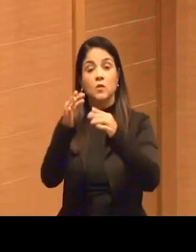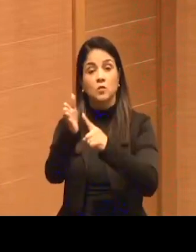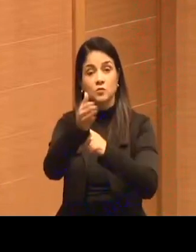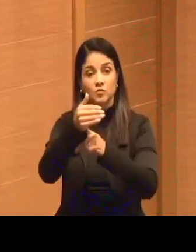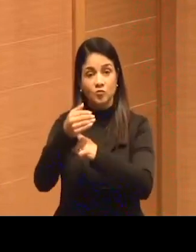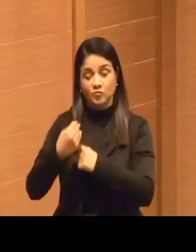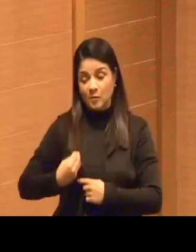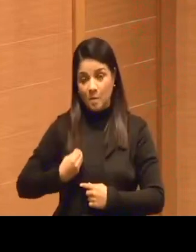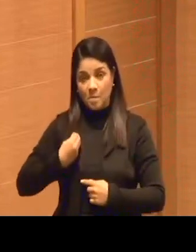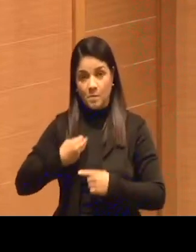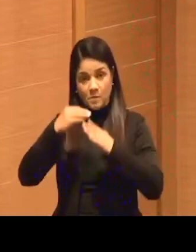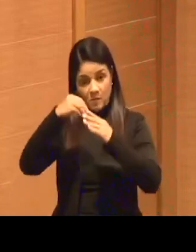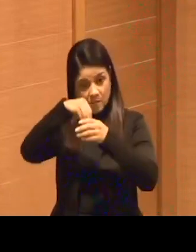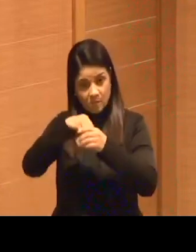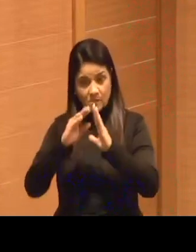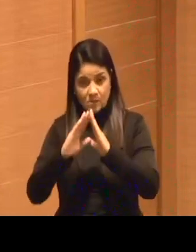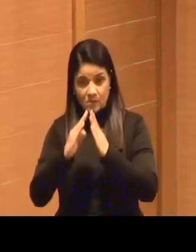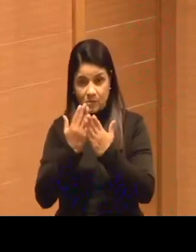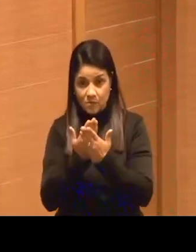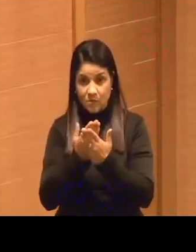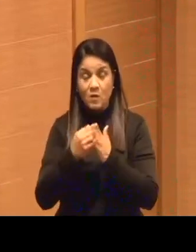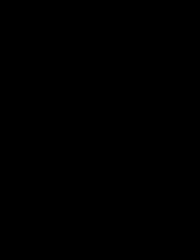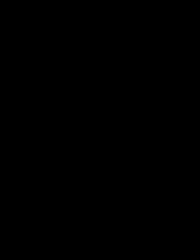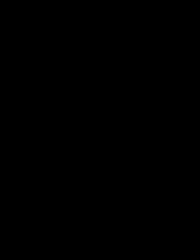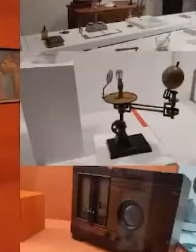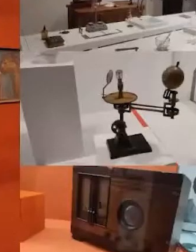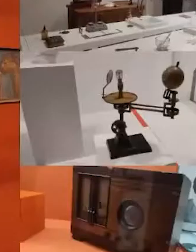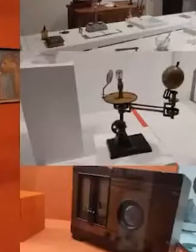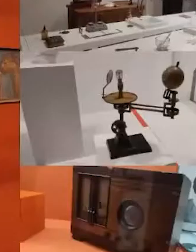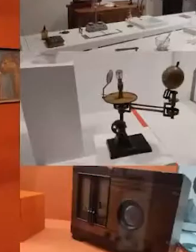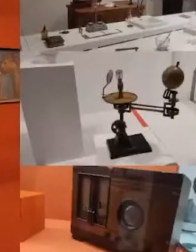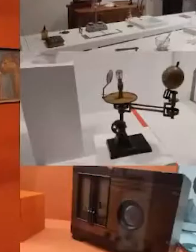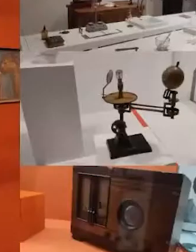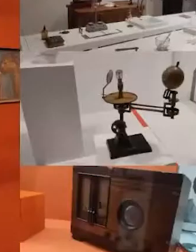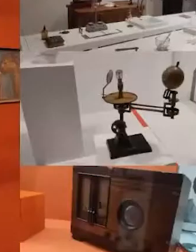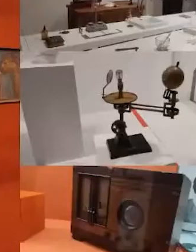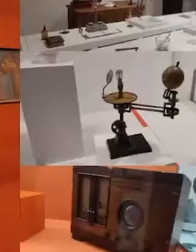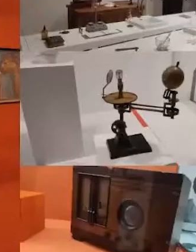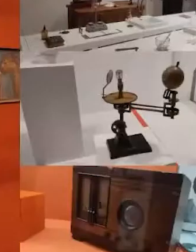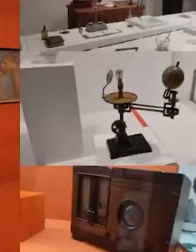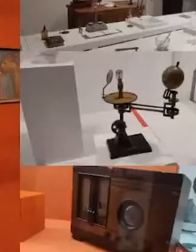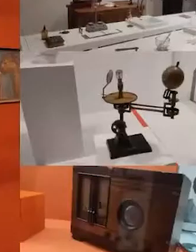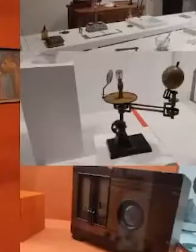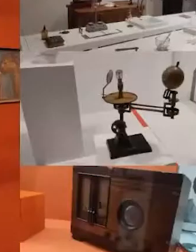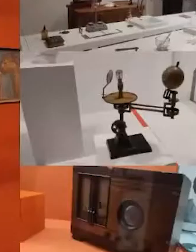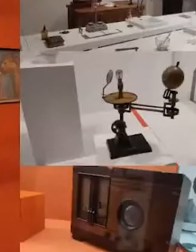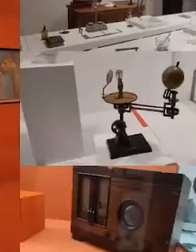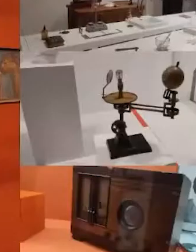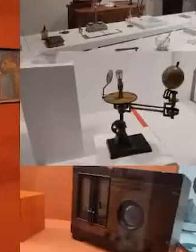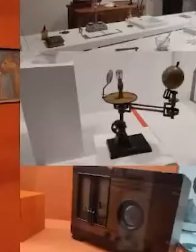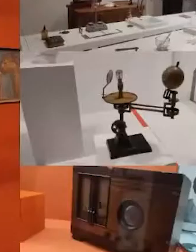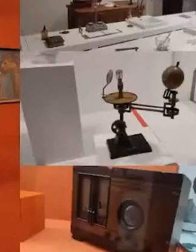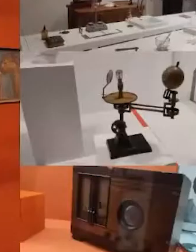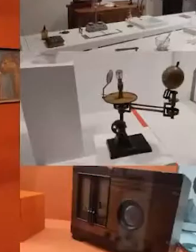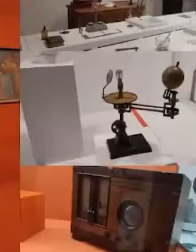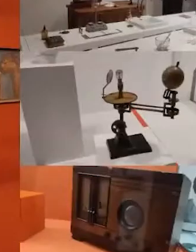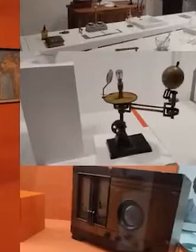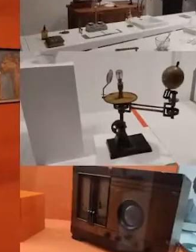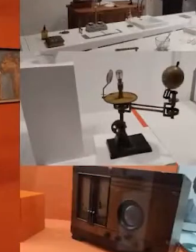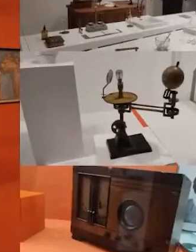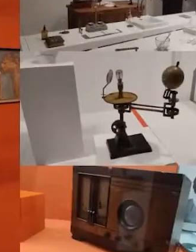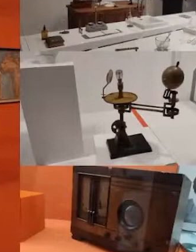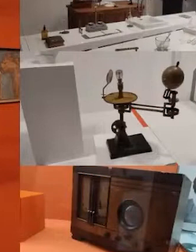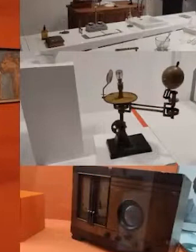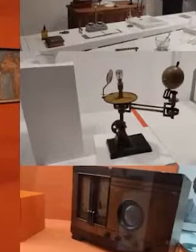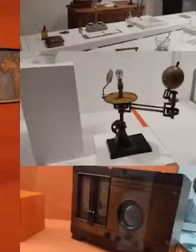tiveram presentes na escola. E sempre trouxeram desafio... Me atrapalhei aqui?